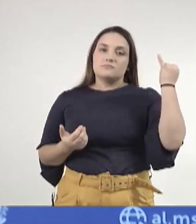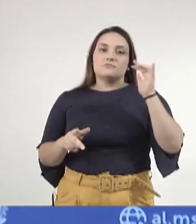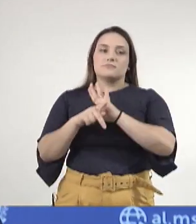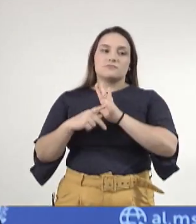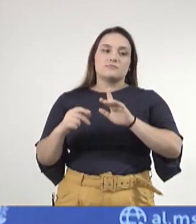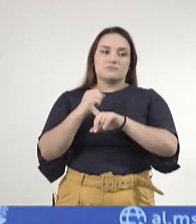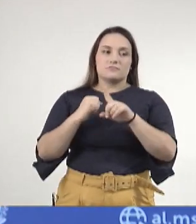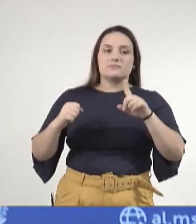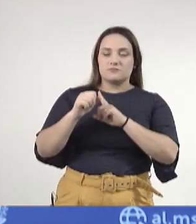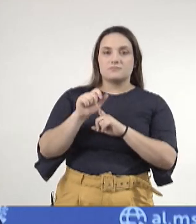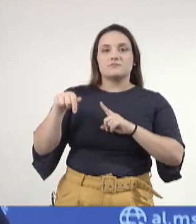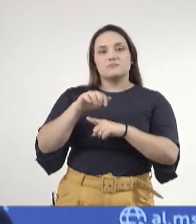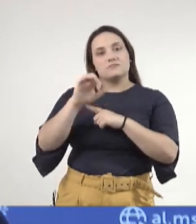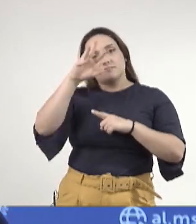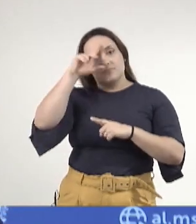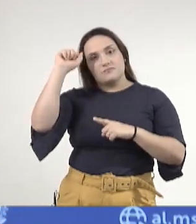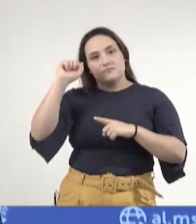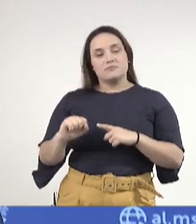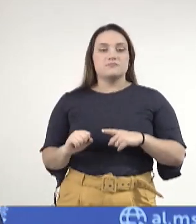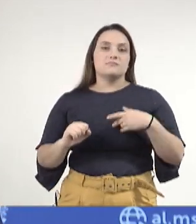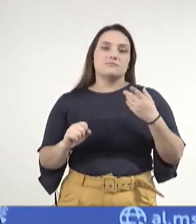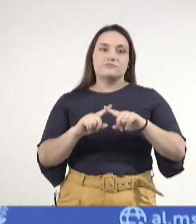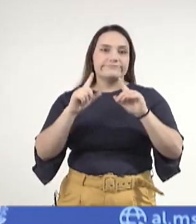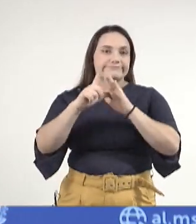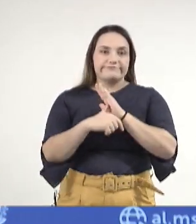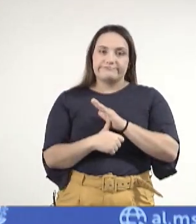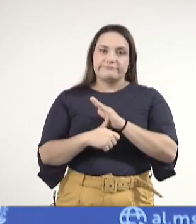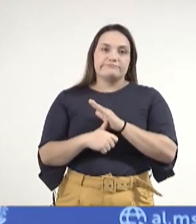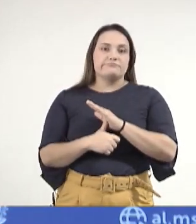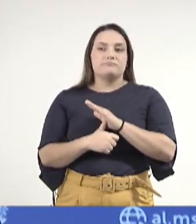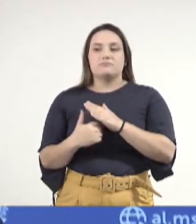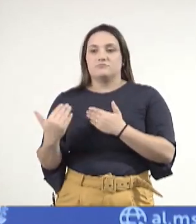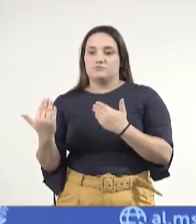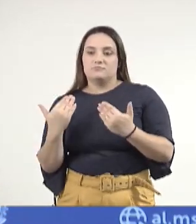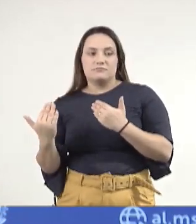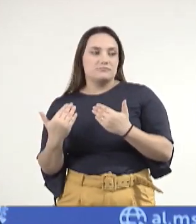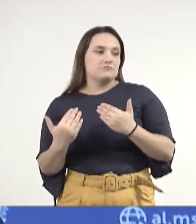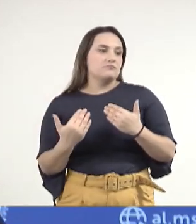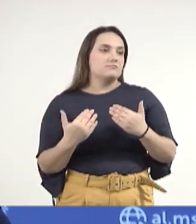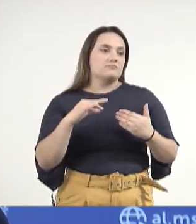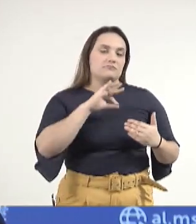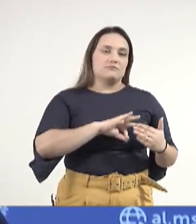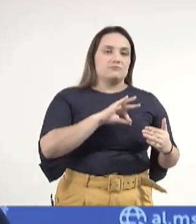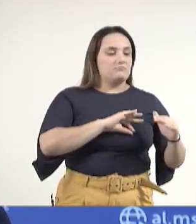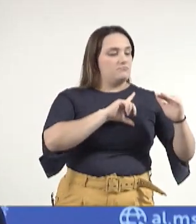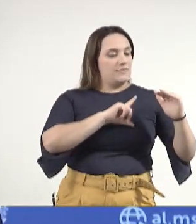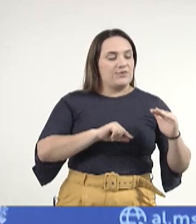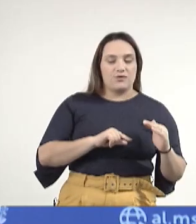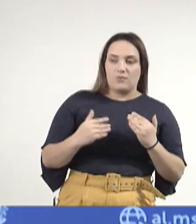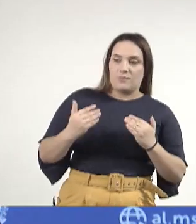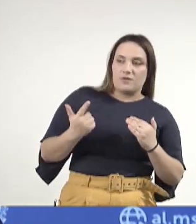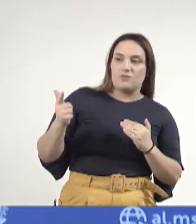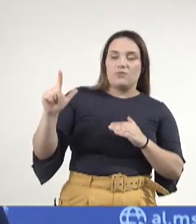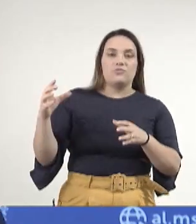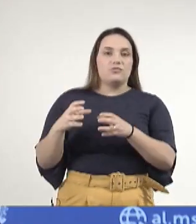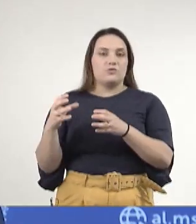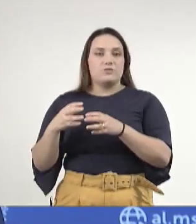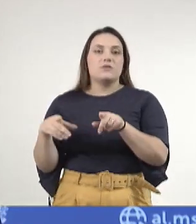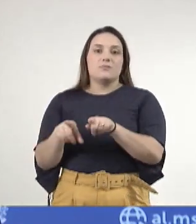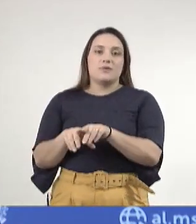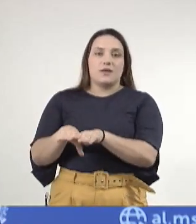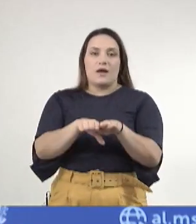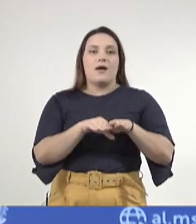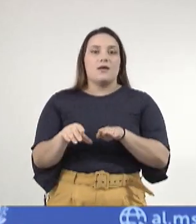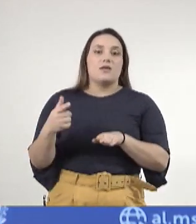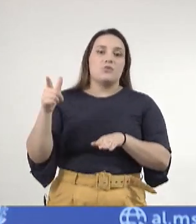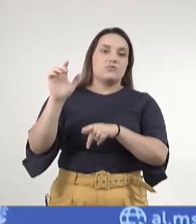a sociedade sul-matogrossense e está defasado em relação a outras categorias e em relação aos seus pares de outros estados. Está na hora do